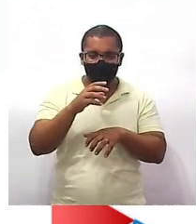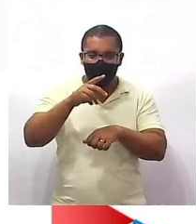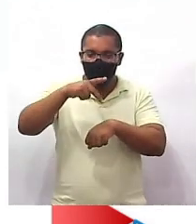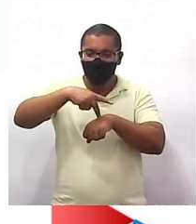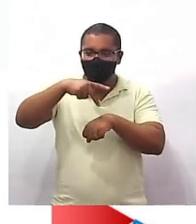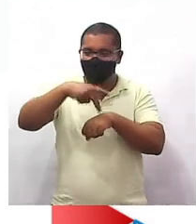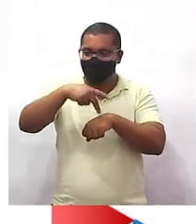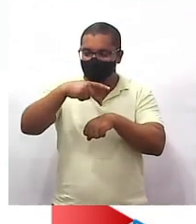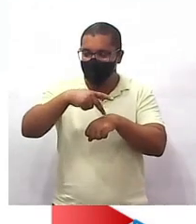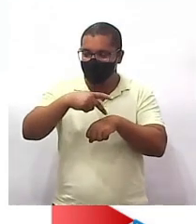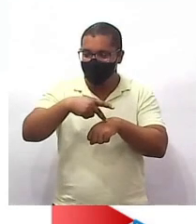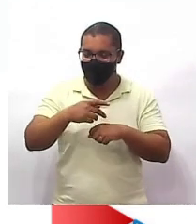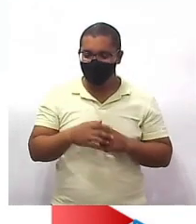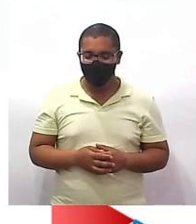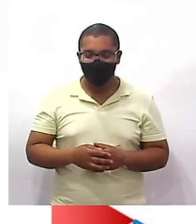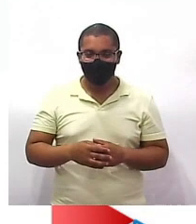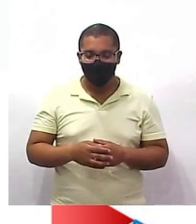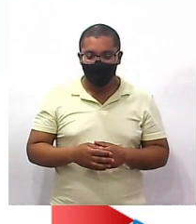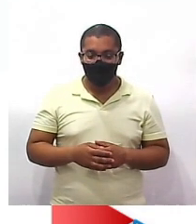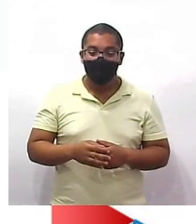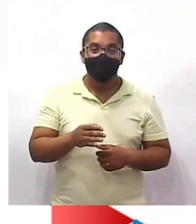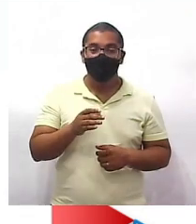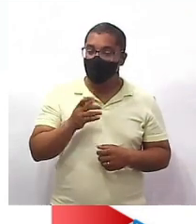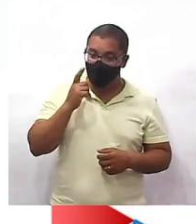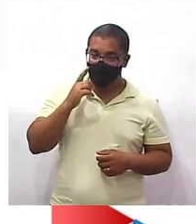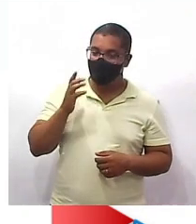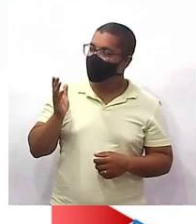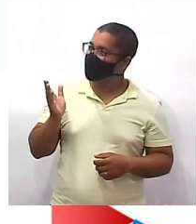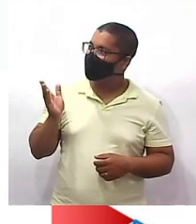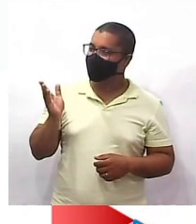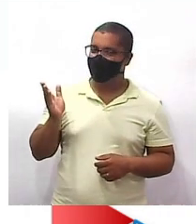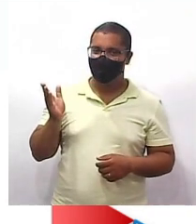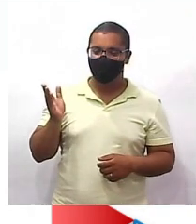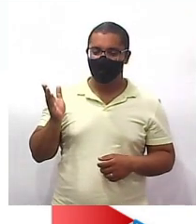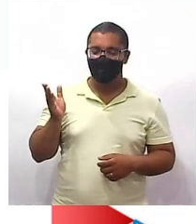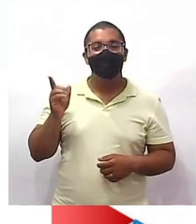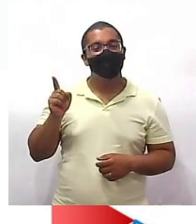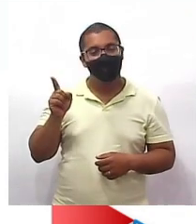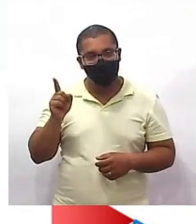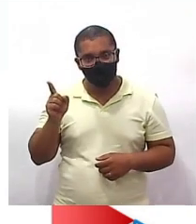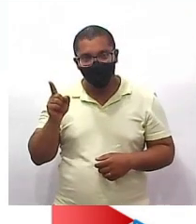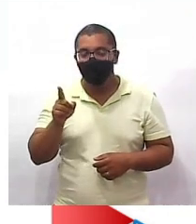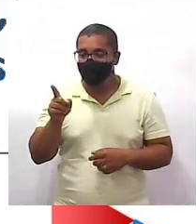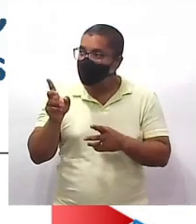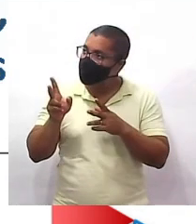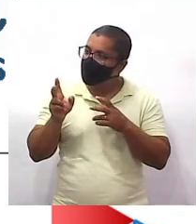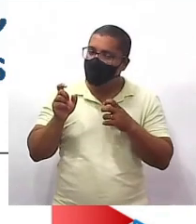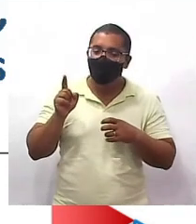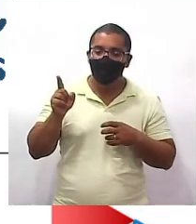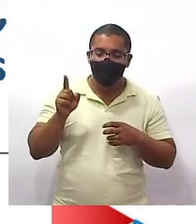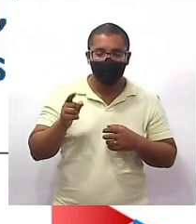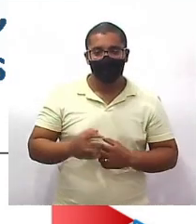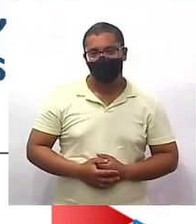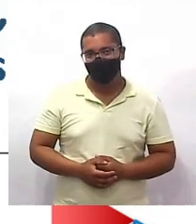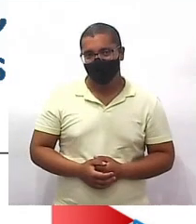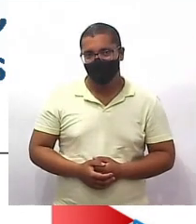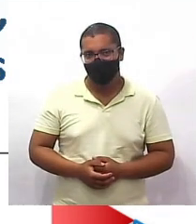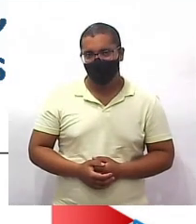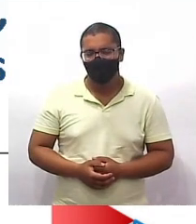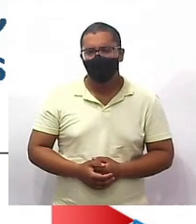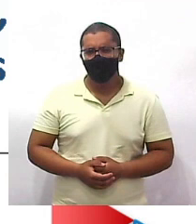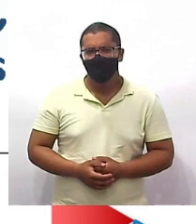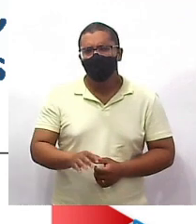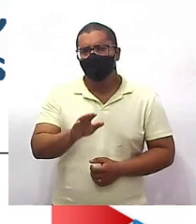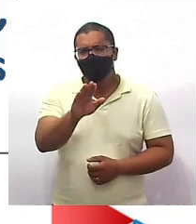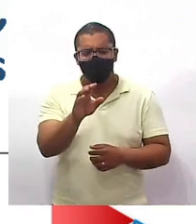único local, a gente tem esse composto rochoso que vocês estão observando aí na telinha. Essa formação